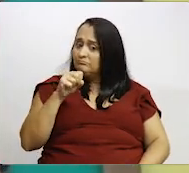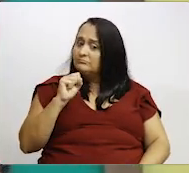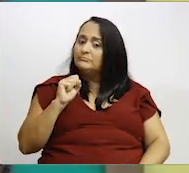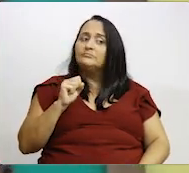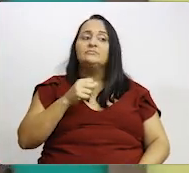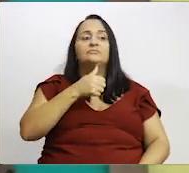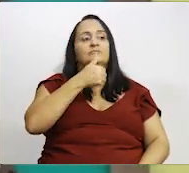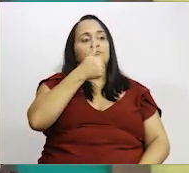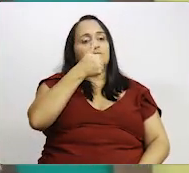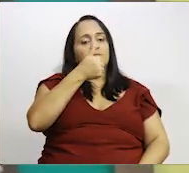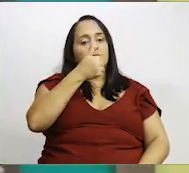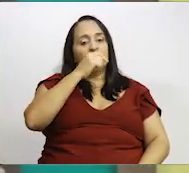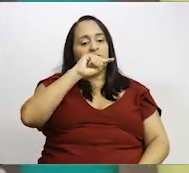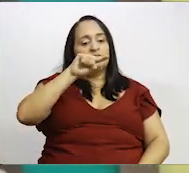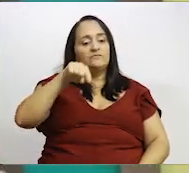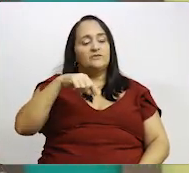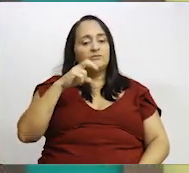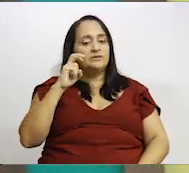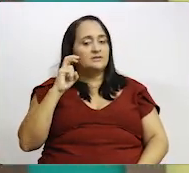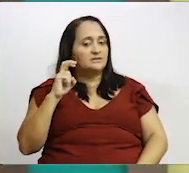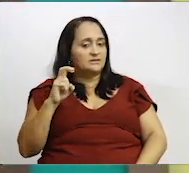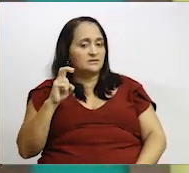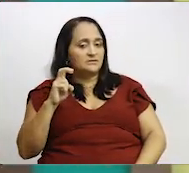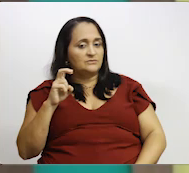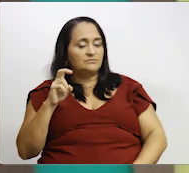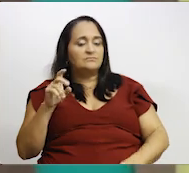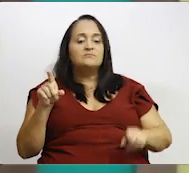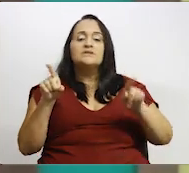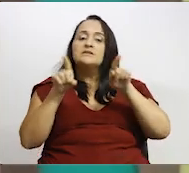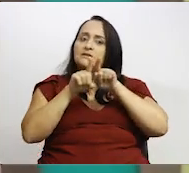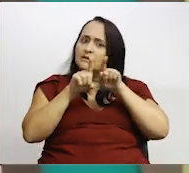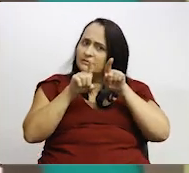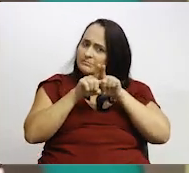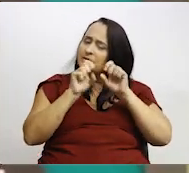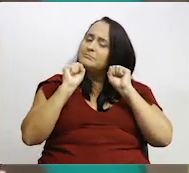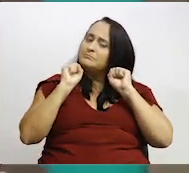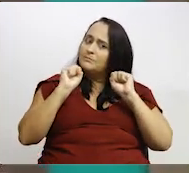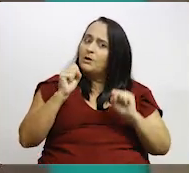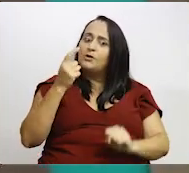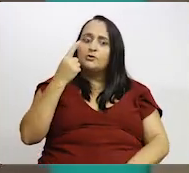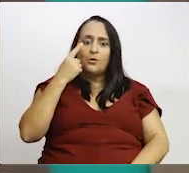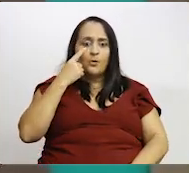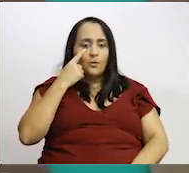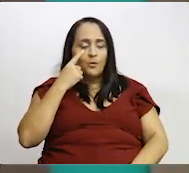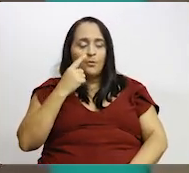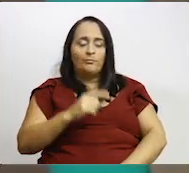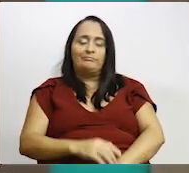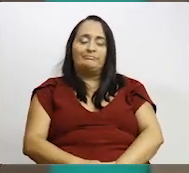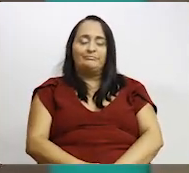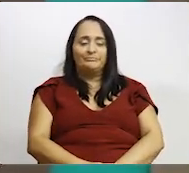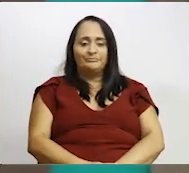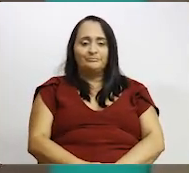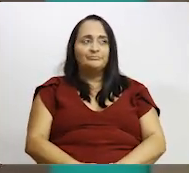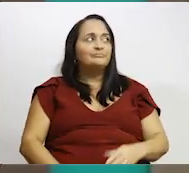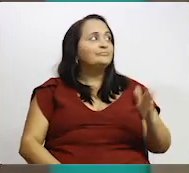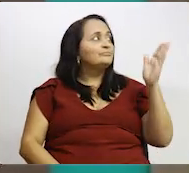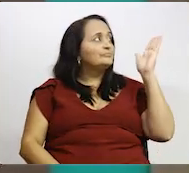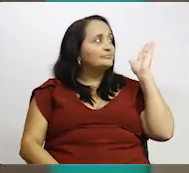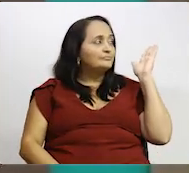Esse 1,5, ele também pode ser escrito dessa forma aqui, ó.